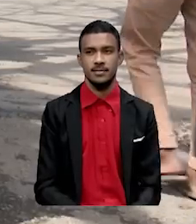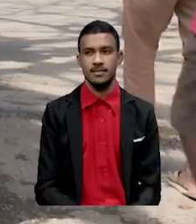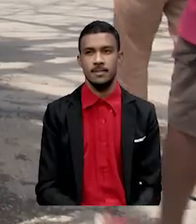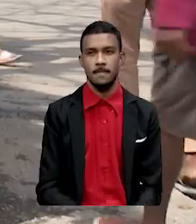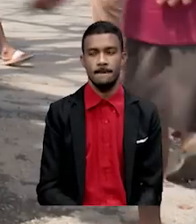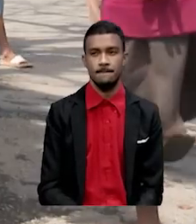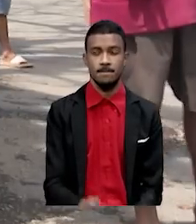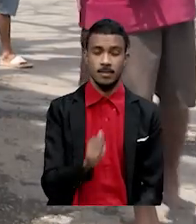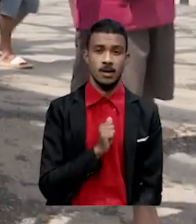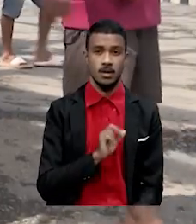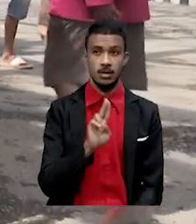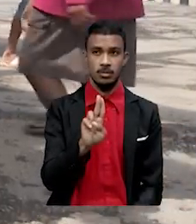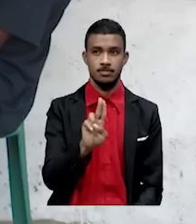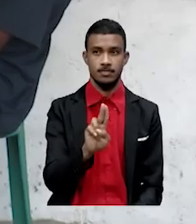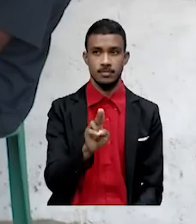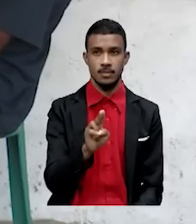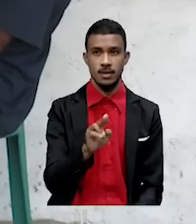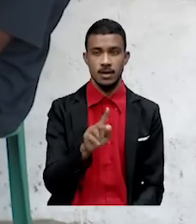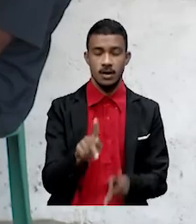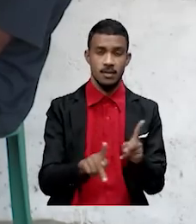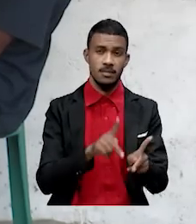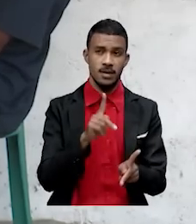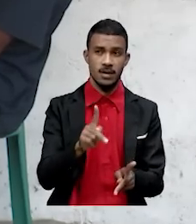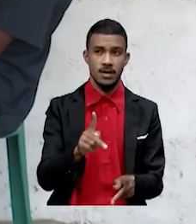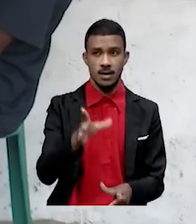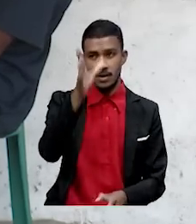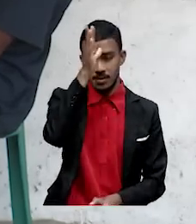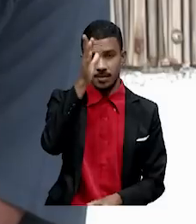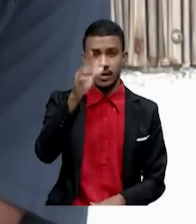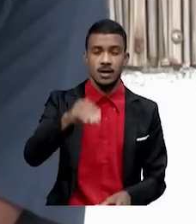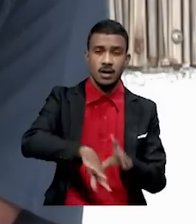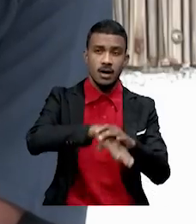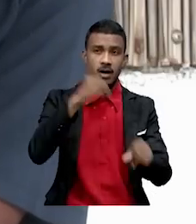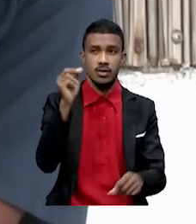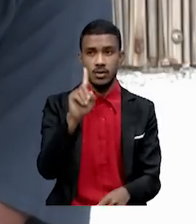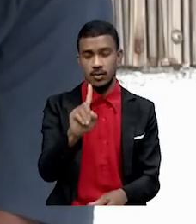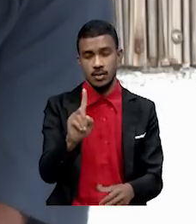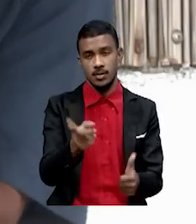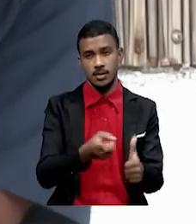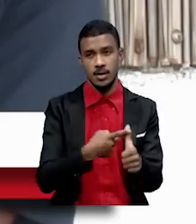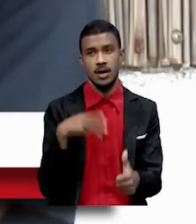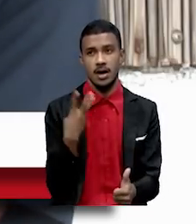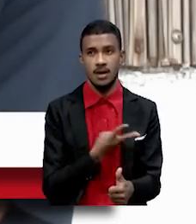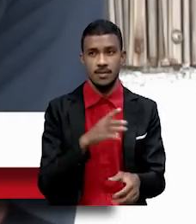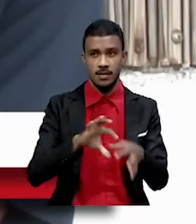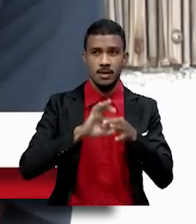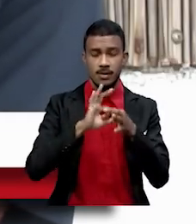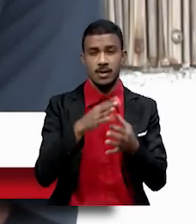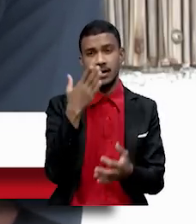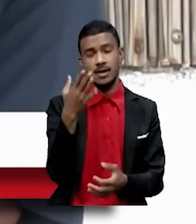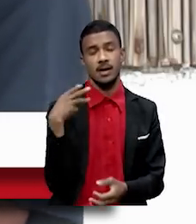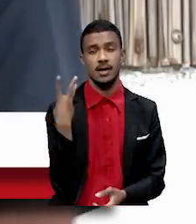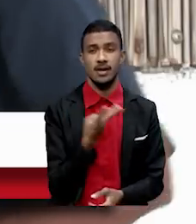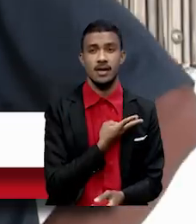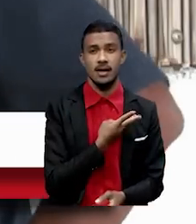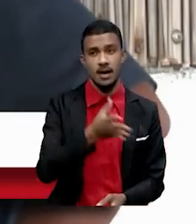Hai Leone, ini ama berkata sama ya, ini saya uluk. Ini saya uluk, ini ame soldado tu eman, ini itu be ama ni